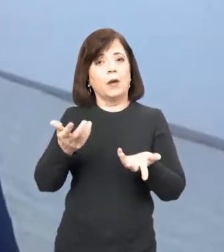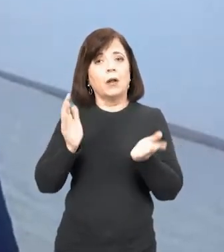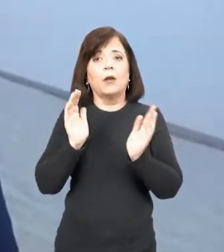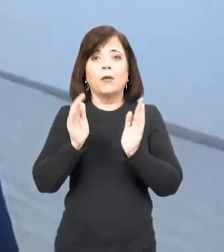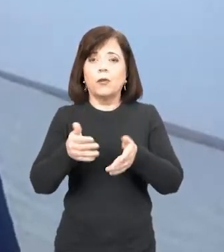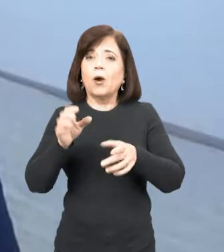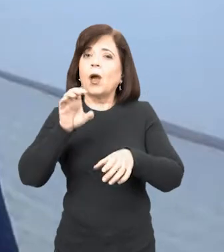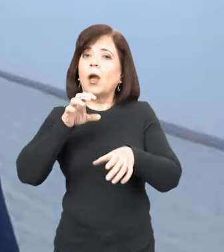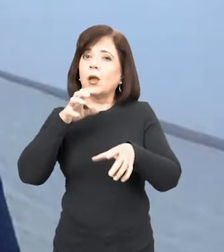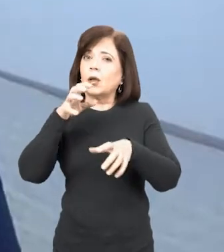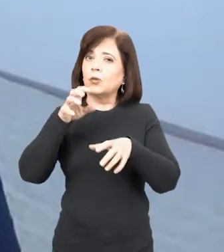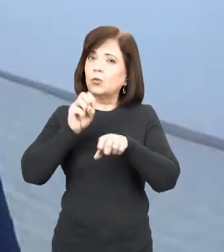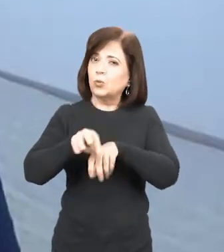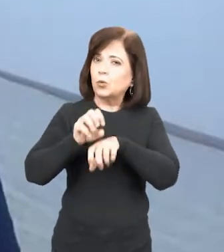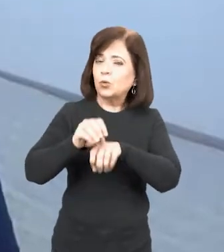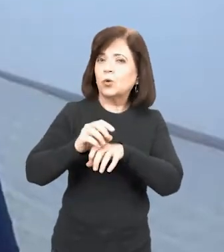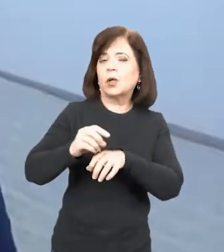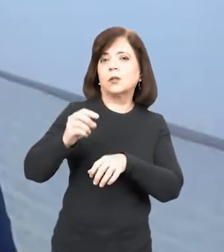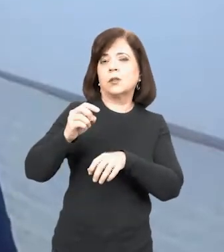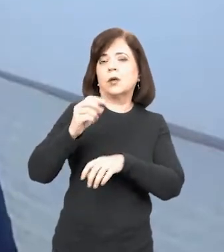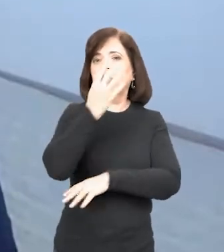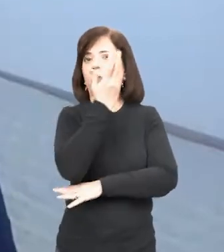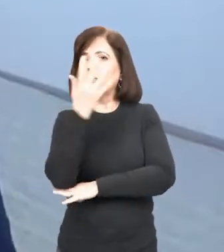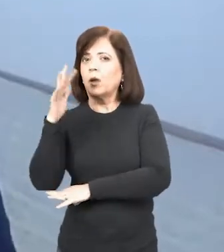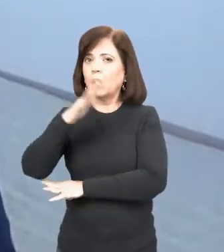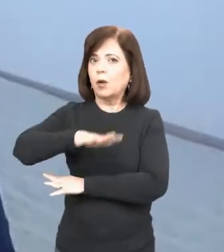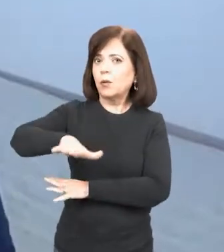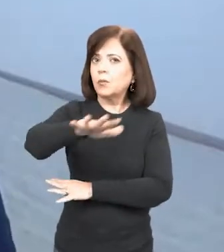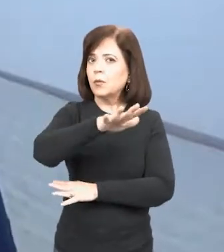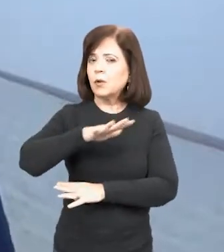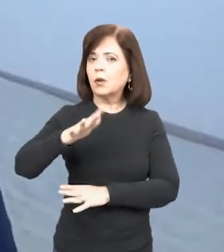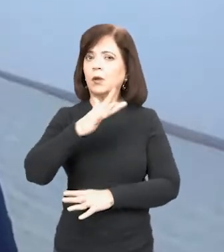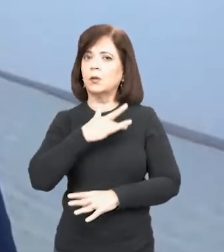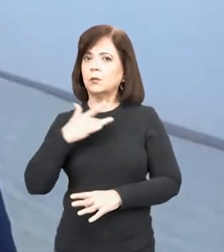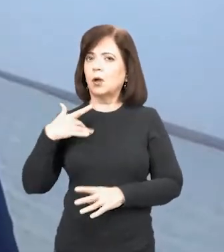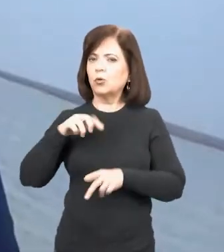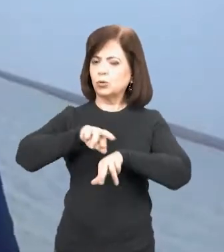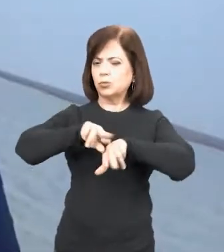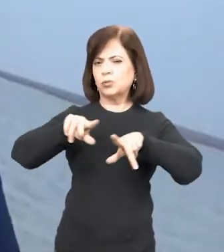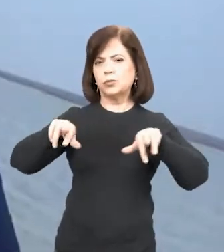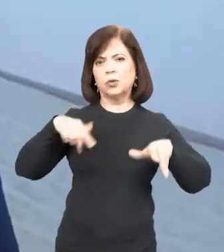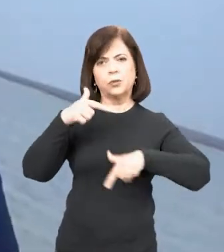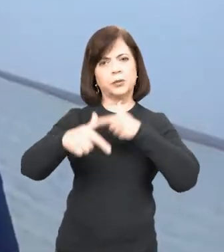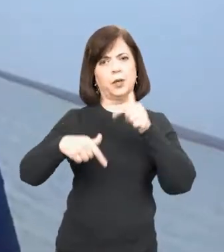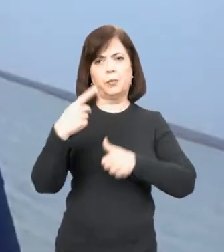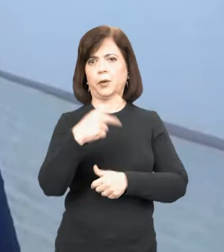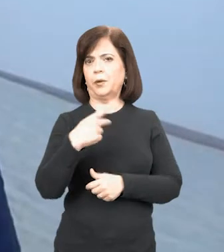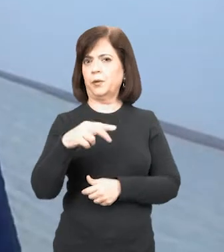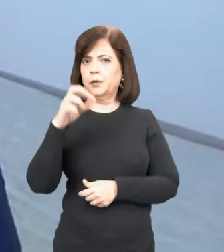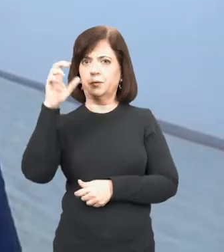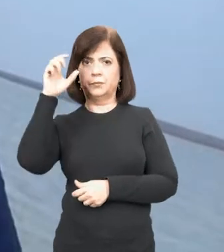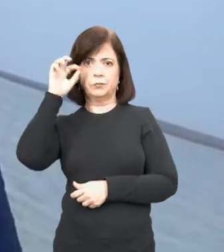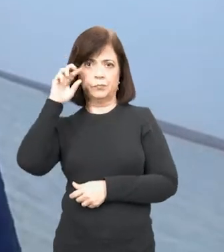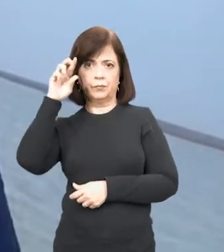mesmo a área criminal, temos promotorias de vara única, né, espalhadas pelo estado do Rio de Janeiro. Então,